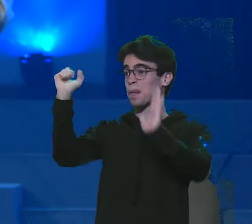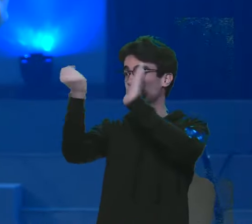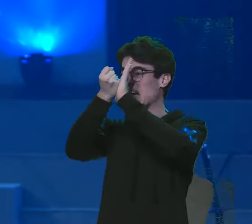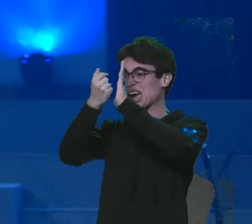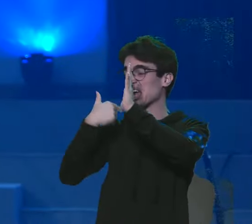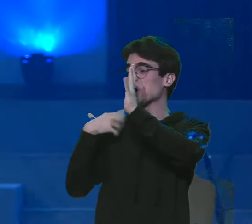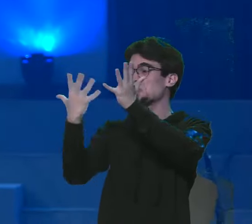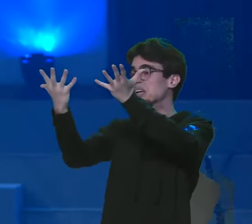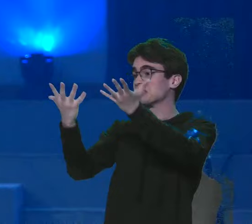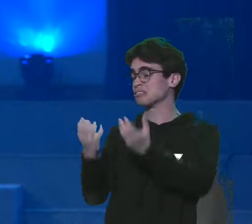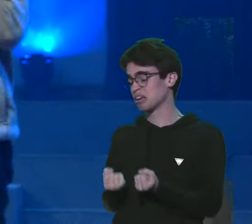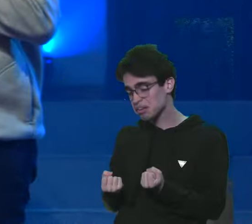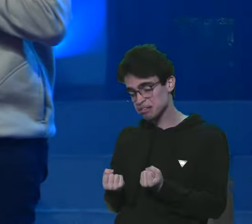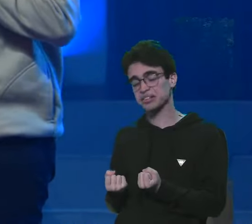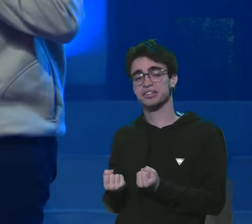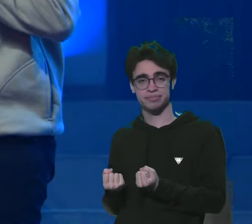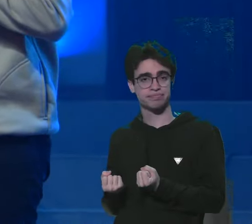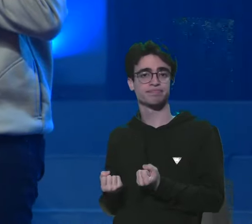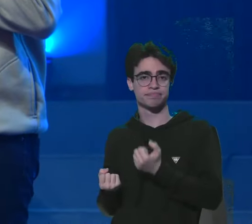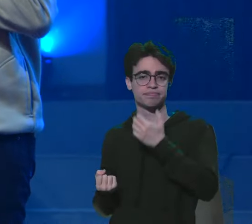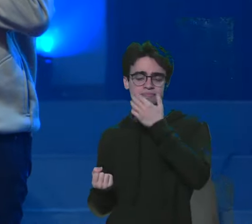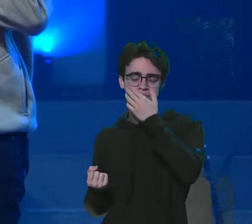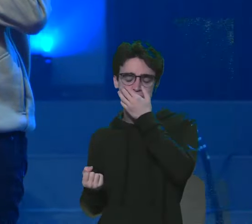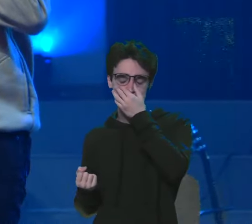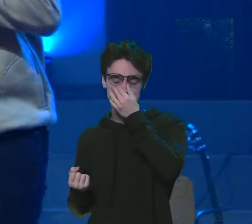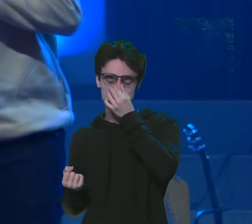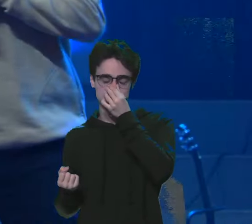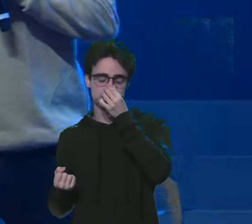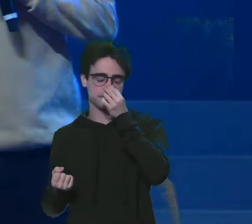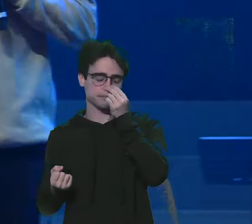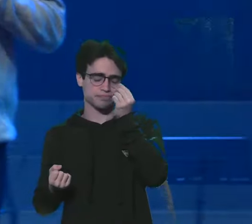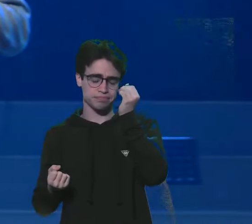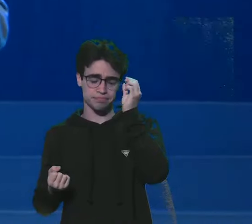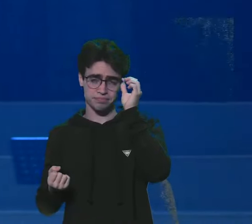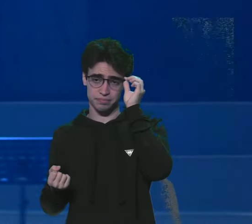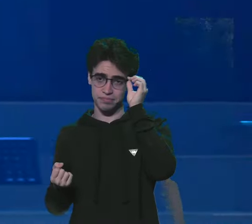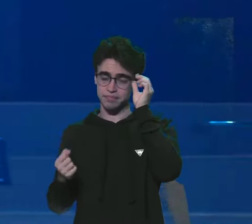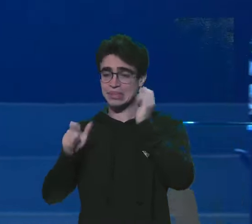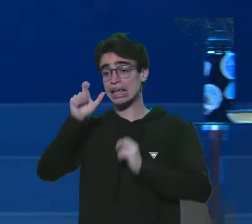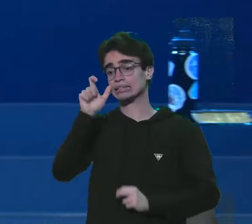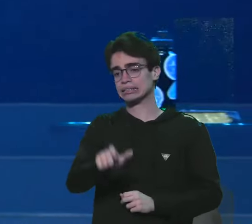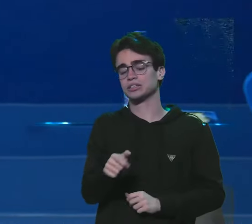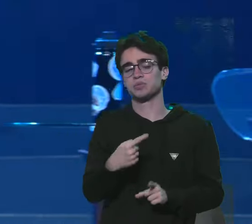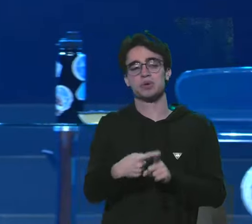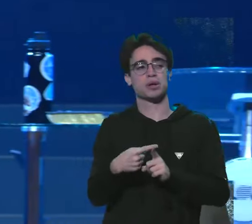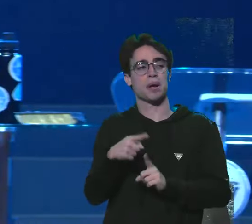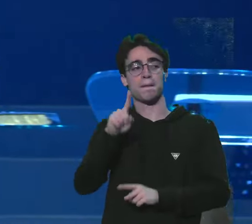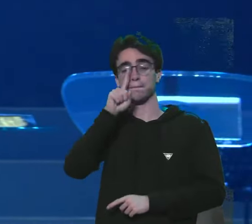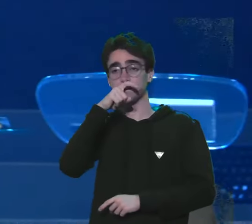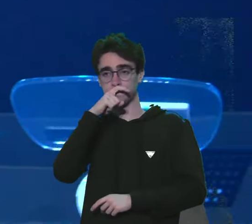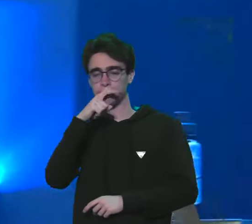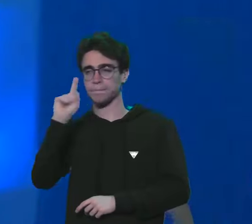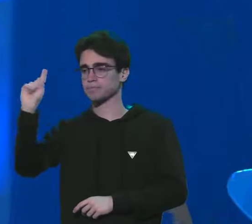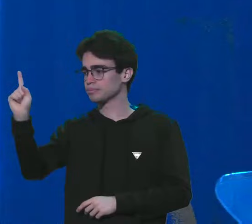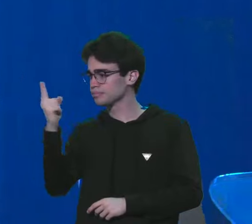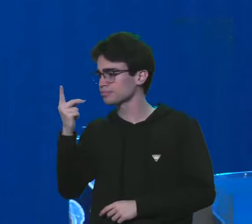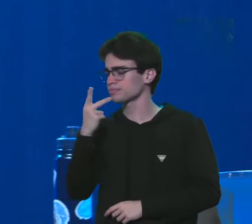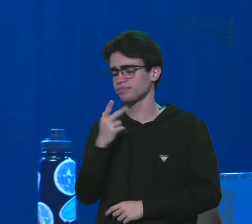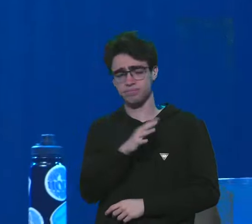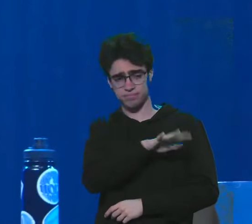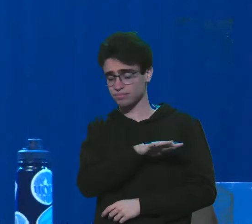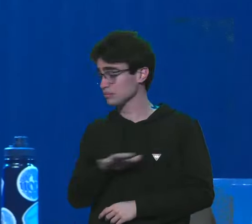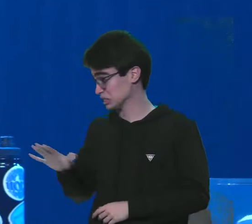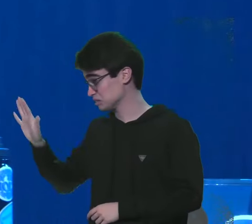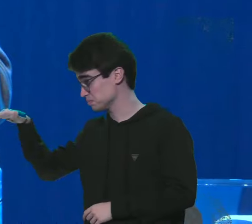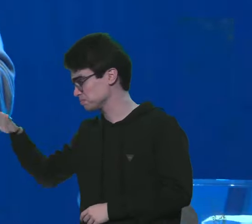os pais e os amigos colocam nele. Então é interessante, eu vou atender os pais, eles vêm conversar comigo, e eles falam: pastor, meu filho